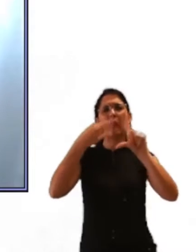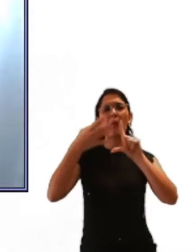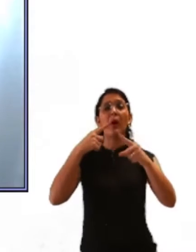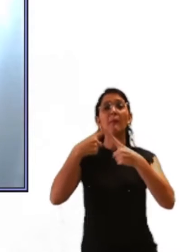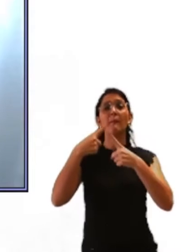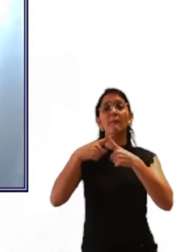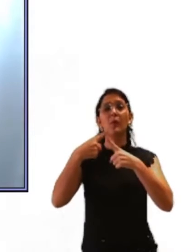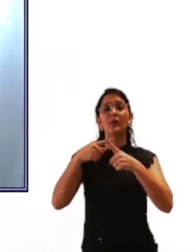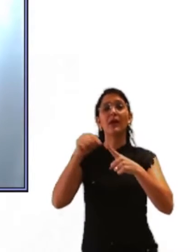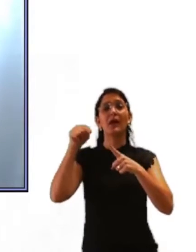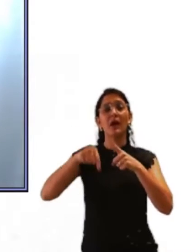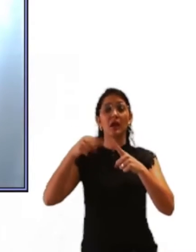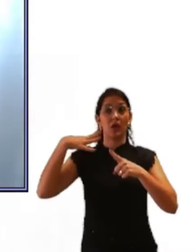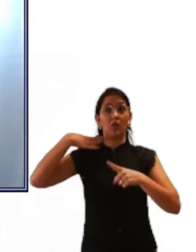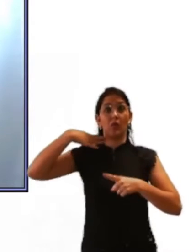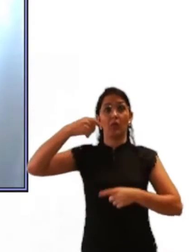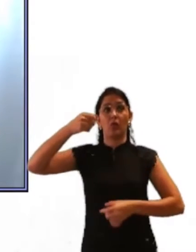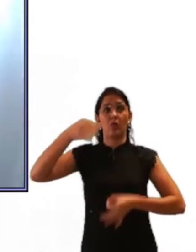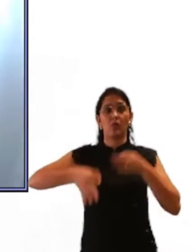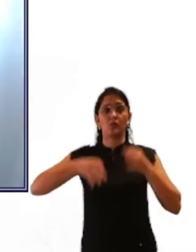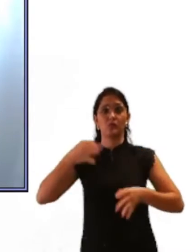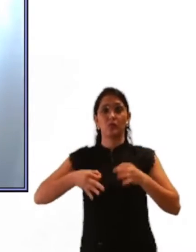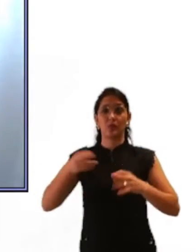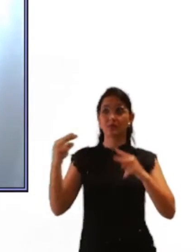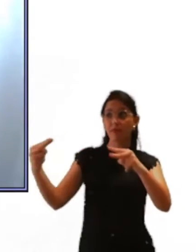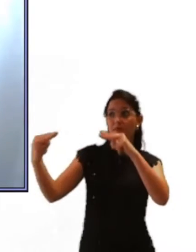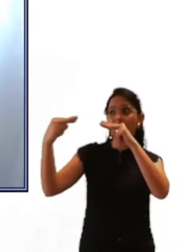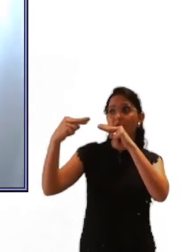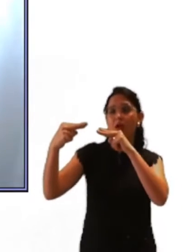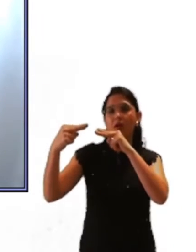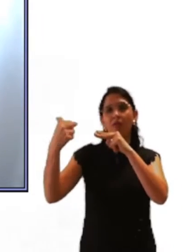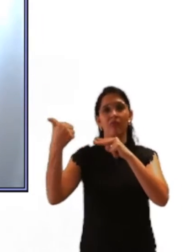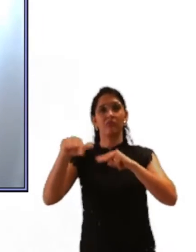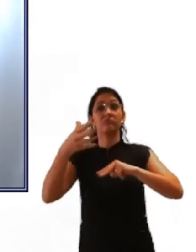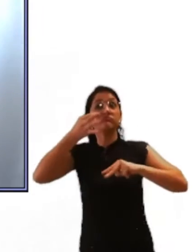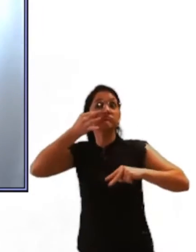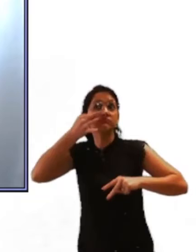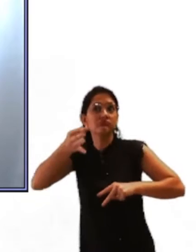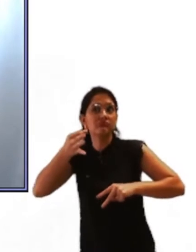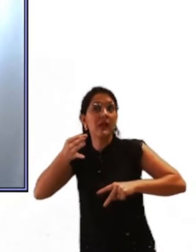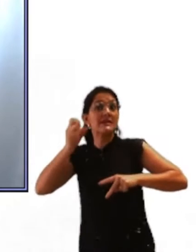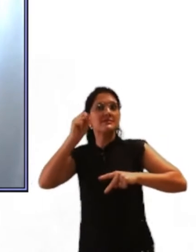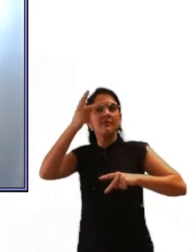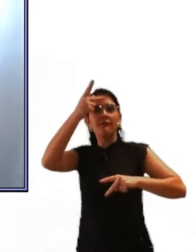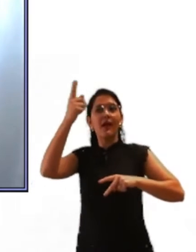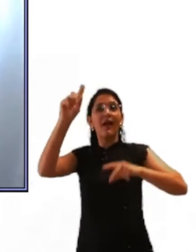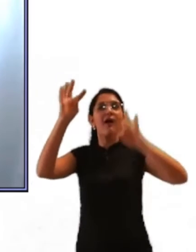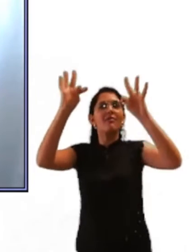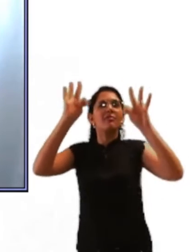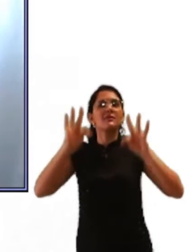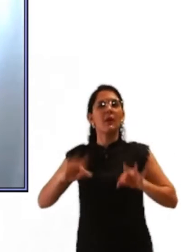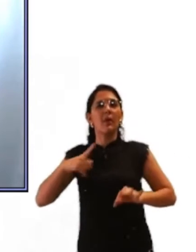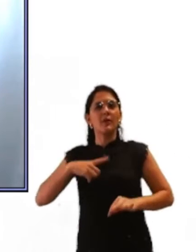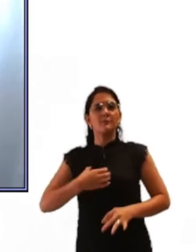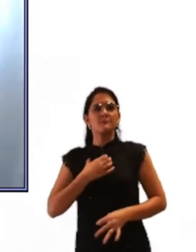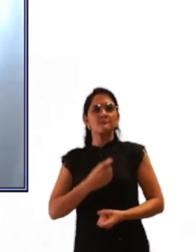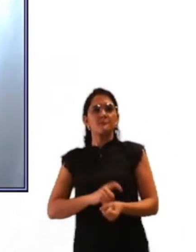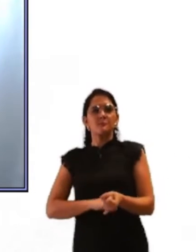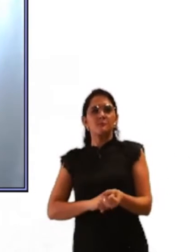estar cara a cara com a testemunha, o juiz não consegue identificar ali se a testemunha está nervosa, se a